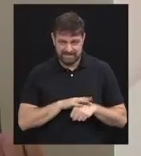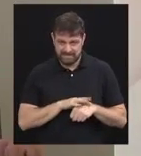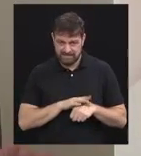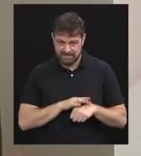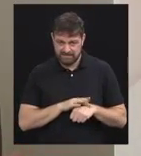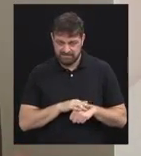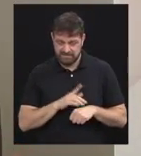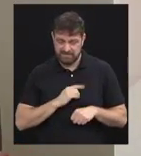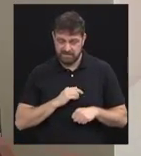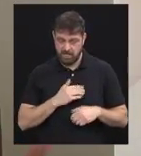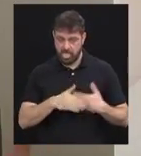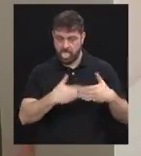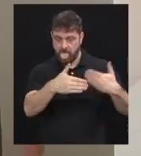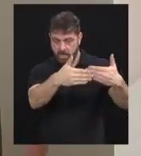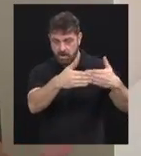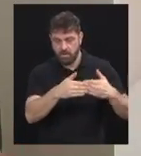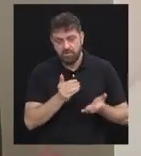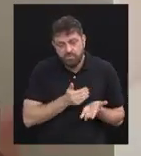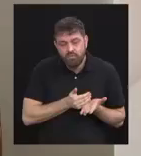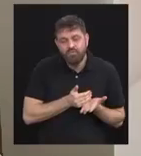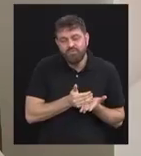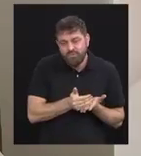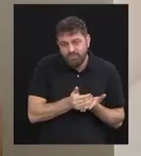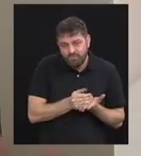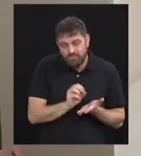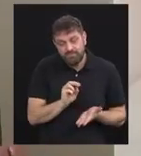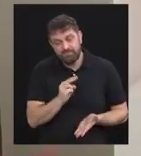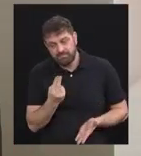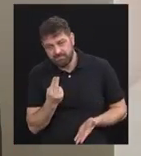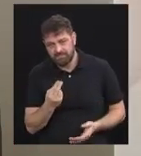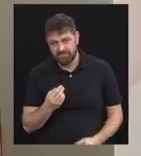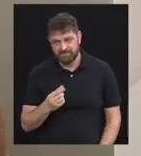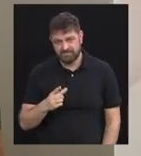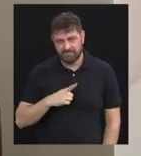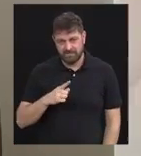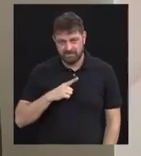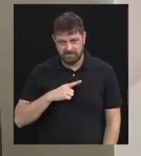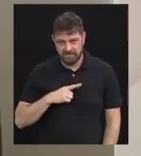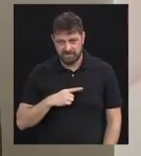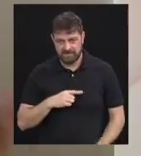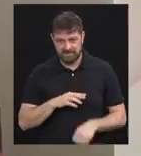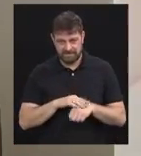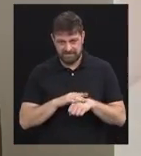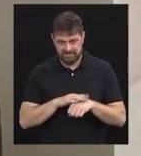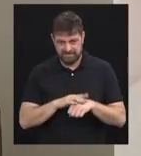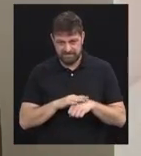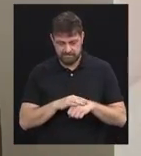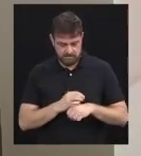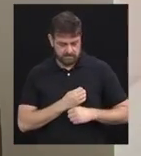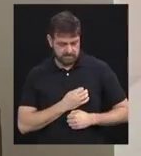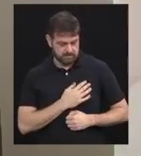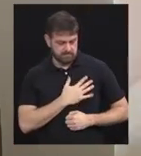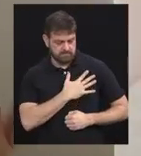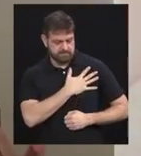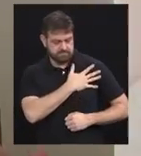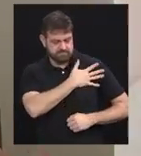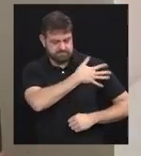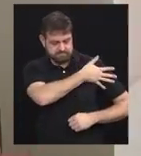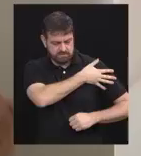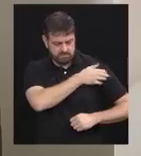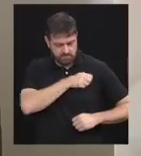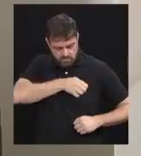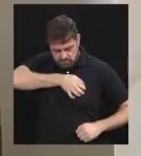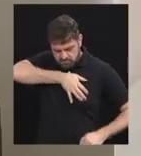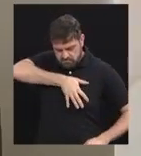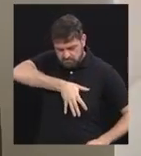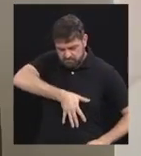o estágio da doença, como eu te falei anteriormente. Se você tem uma doença já que escapou da mama, está fora da mama